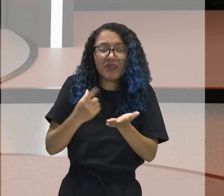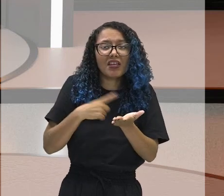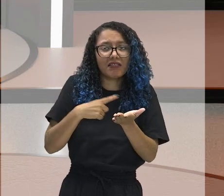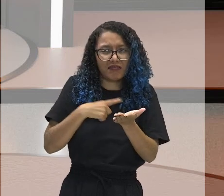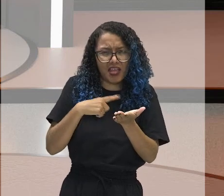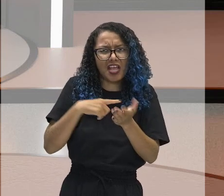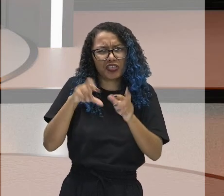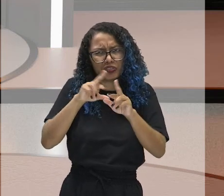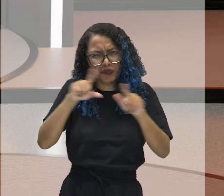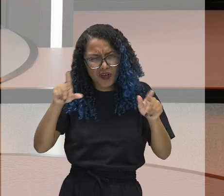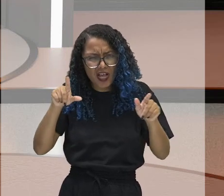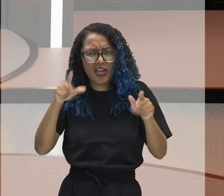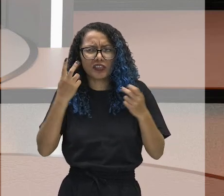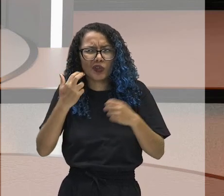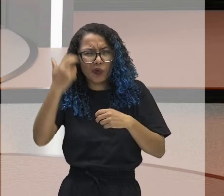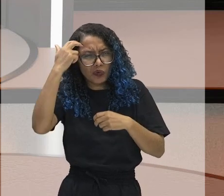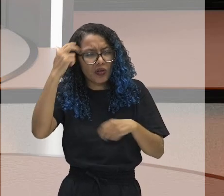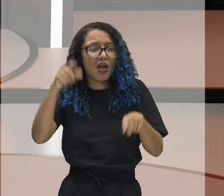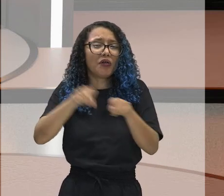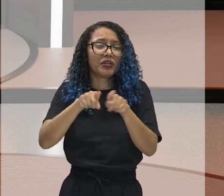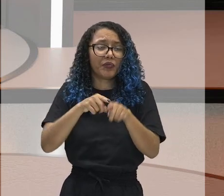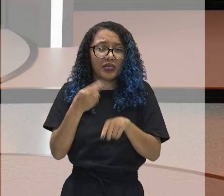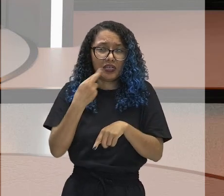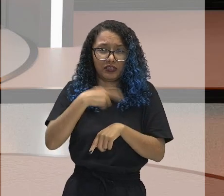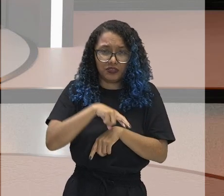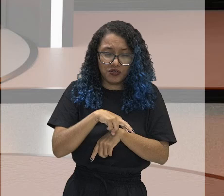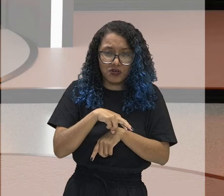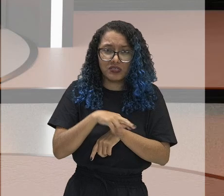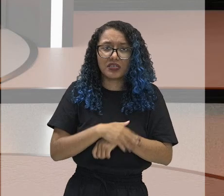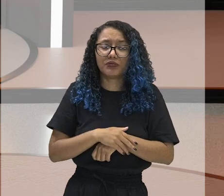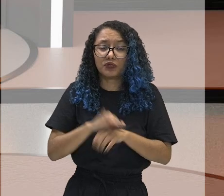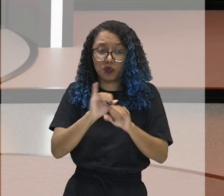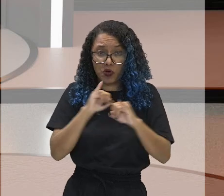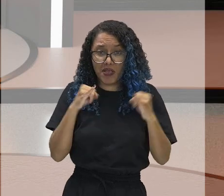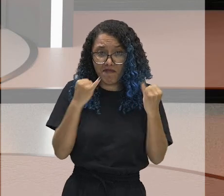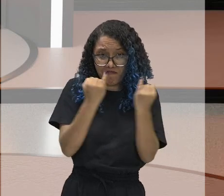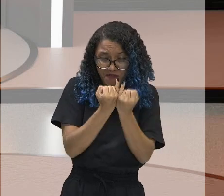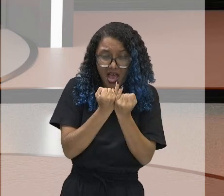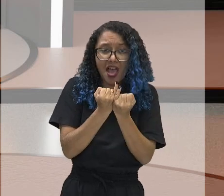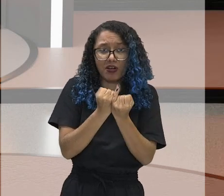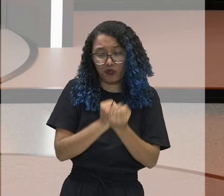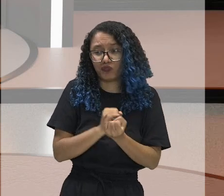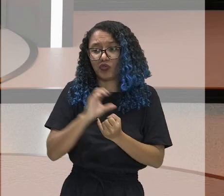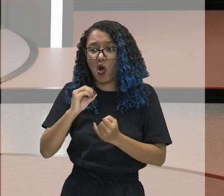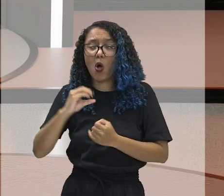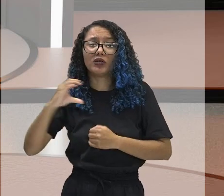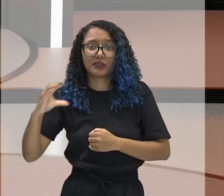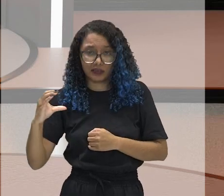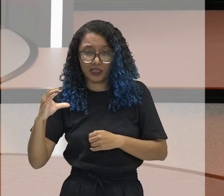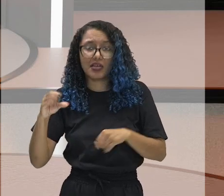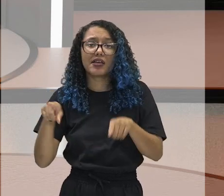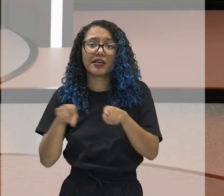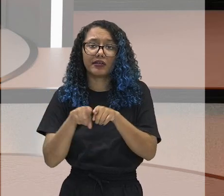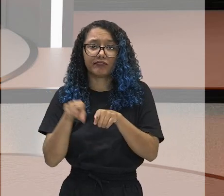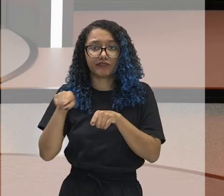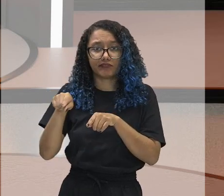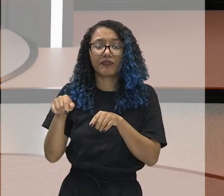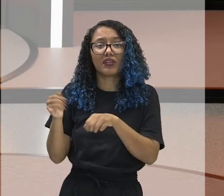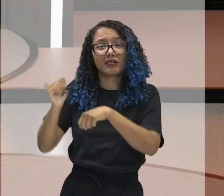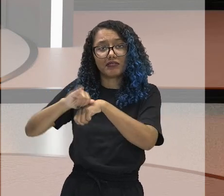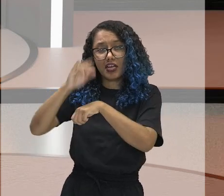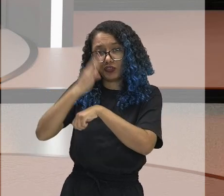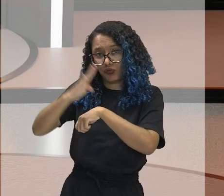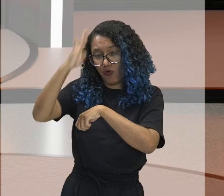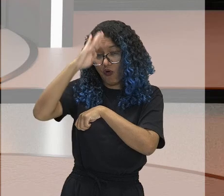cultural como também religiosa, entre o Império Romano Ocidental, o Império Romano ali com sede em Roma,